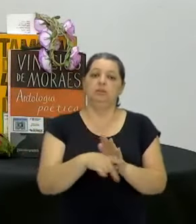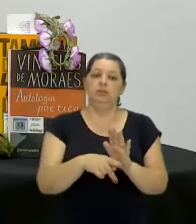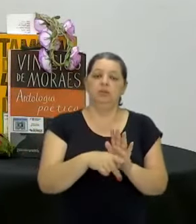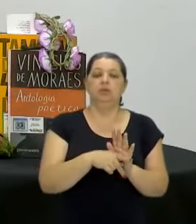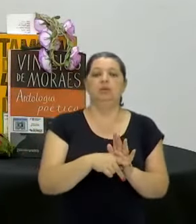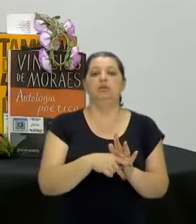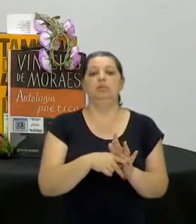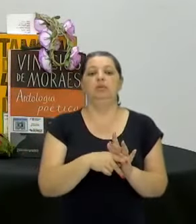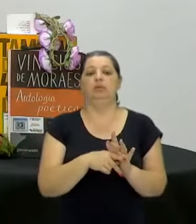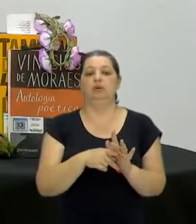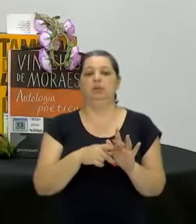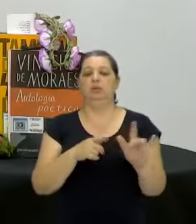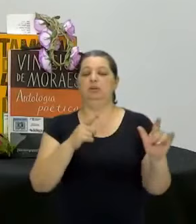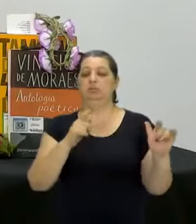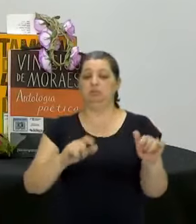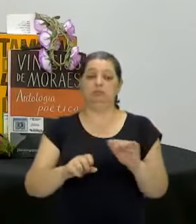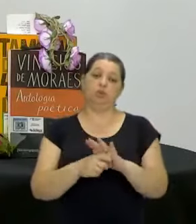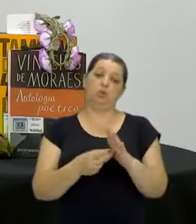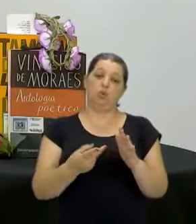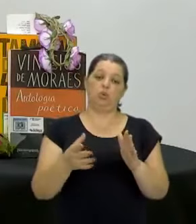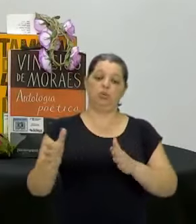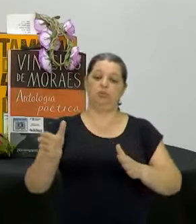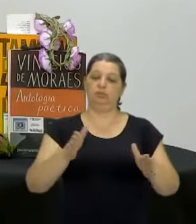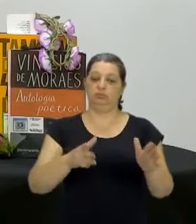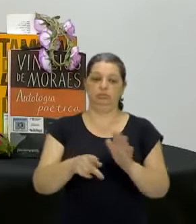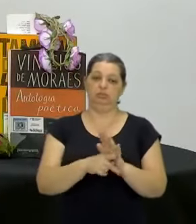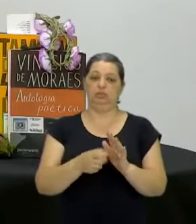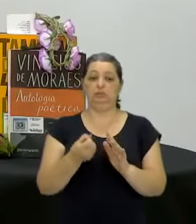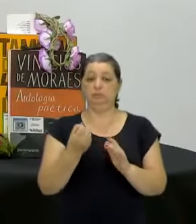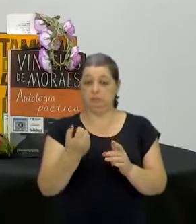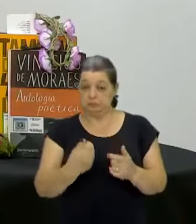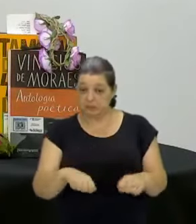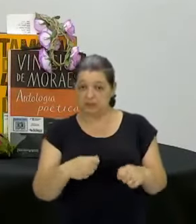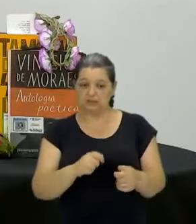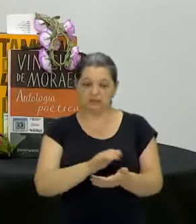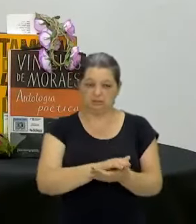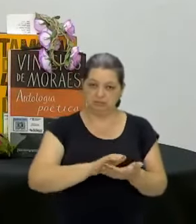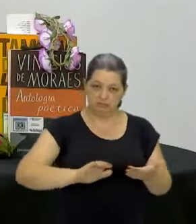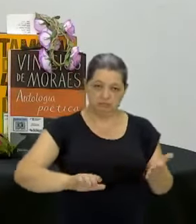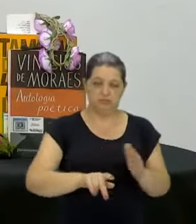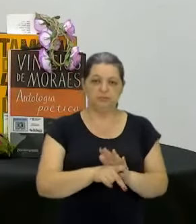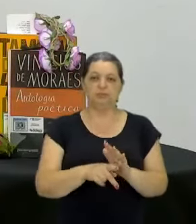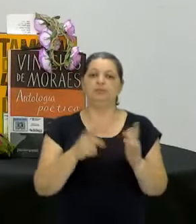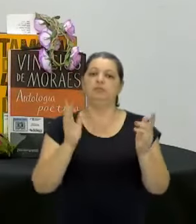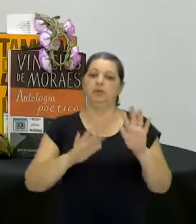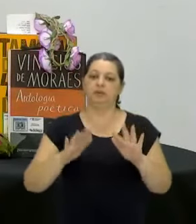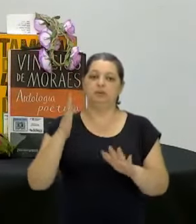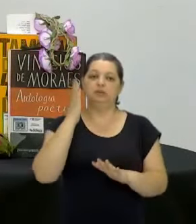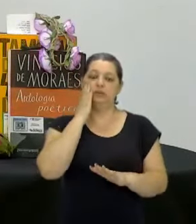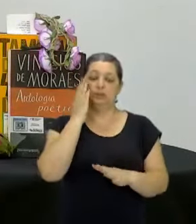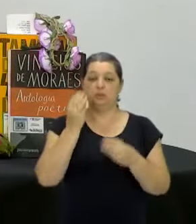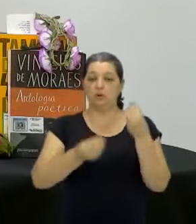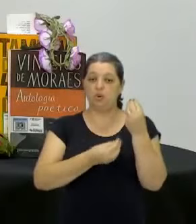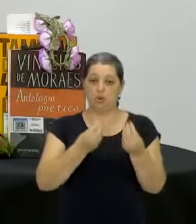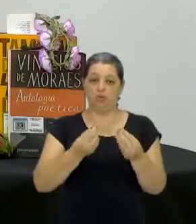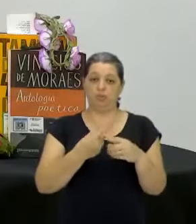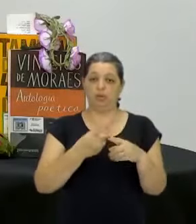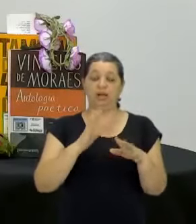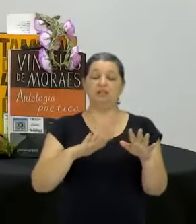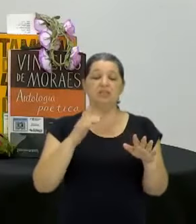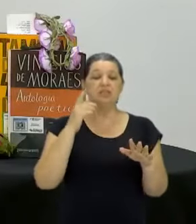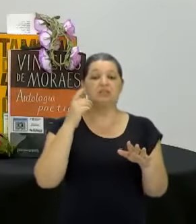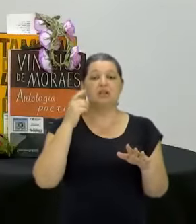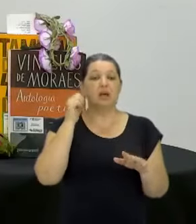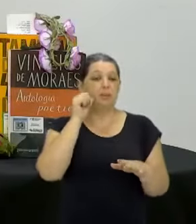não. Caso você precise sair de um relacionamento, você tenha como, porque a gente sabe que muitas mulheres ficam presas ali, porque tem